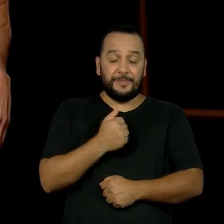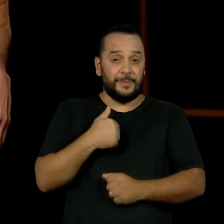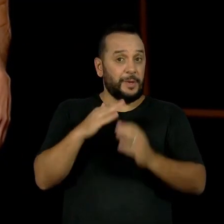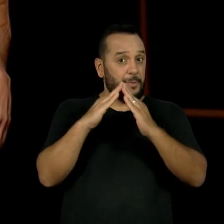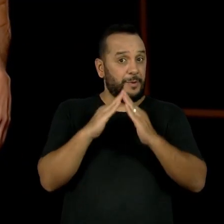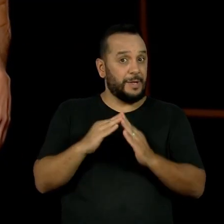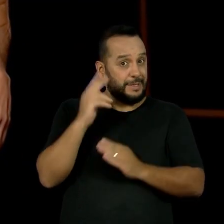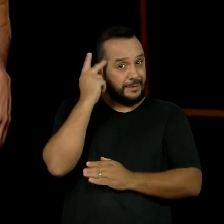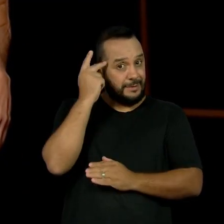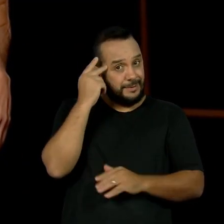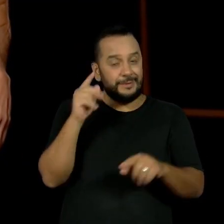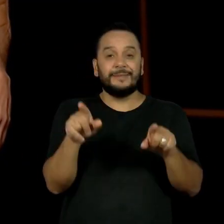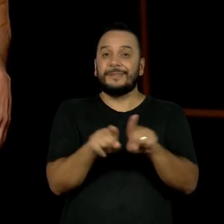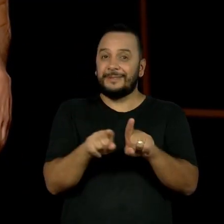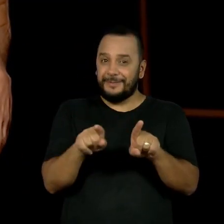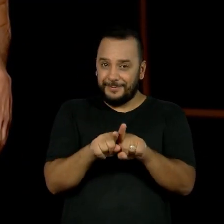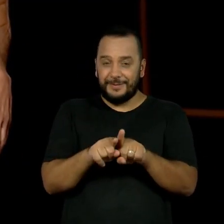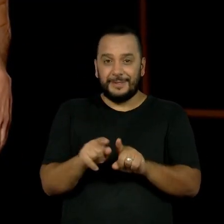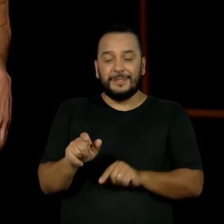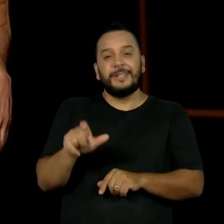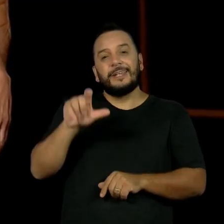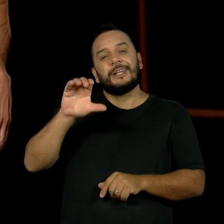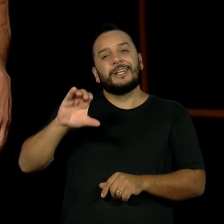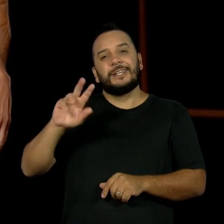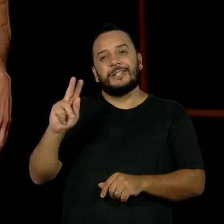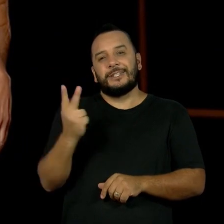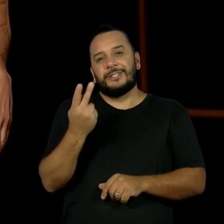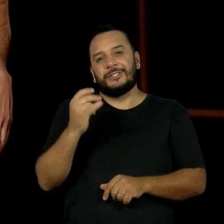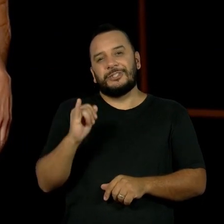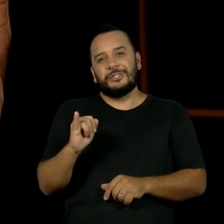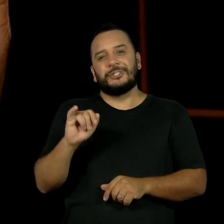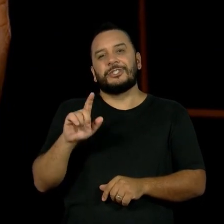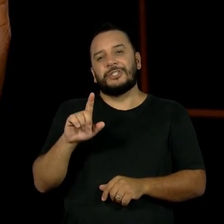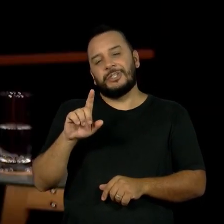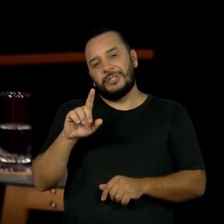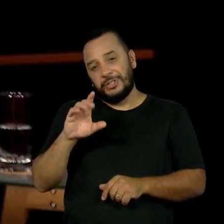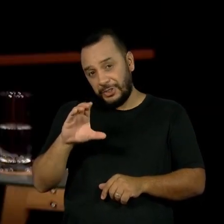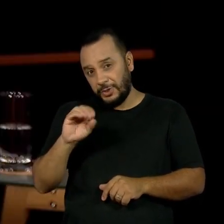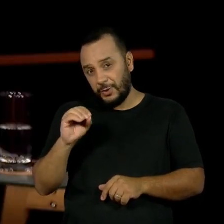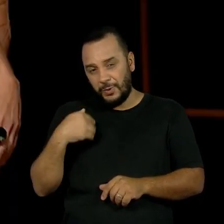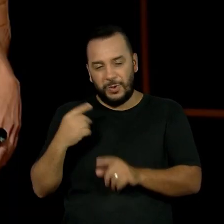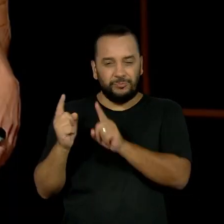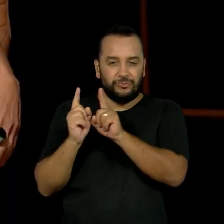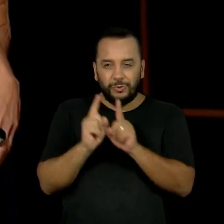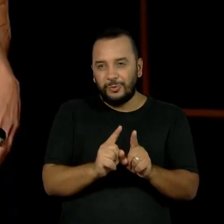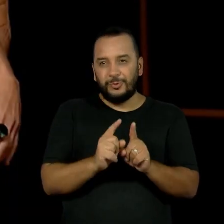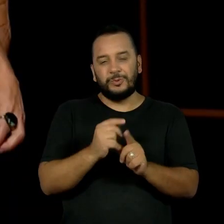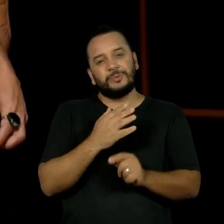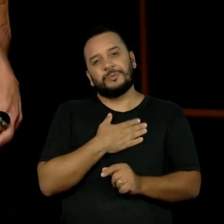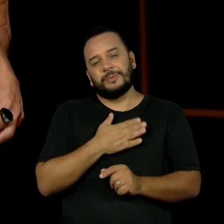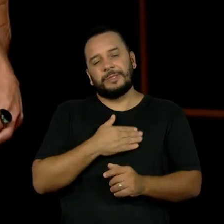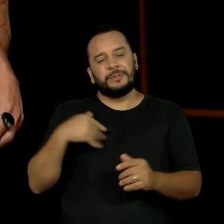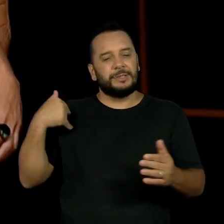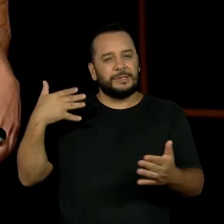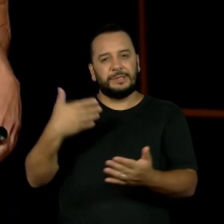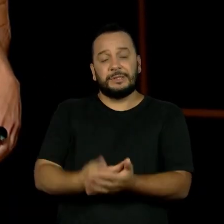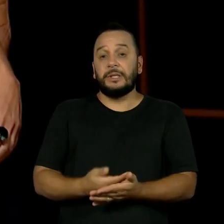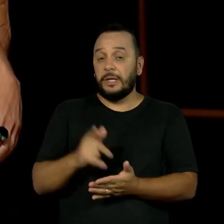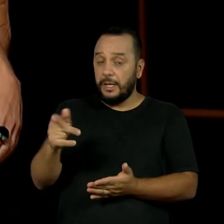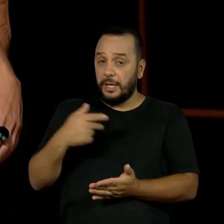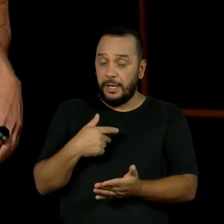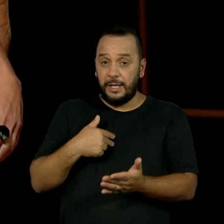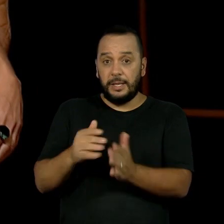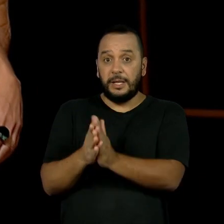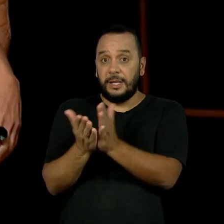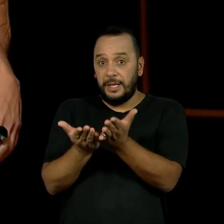também. E é uma pessoa que me acompanha desde então. Ele que escreveu o prefácio do meu livro,